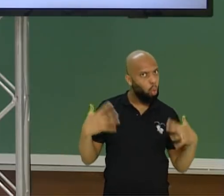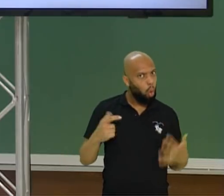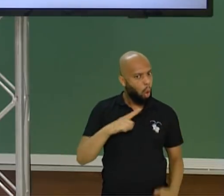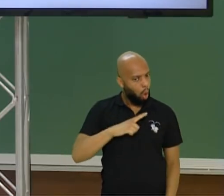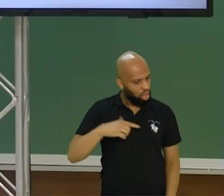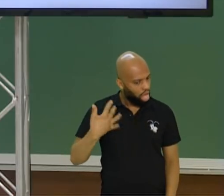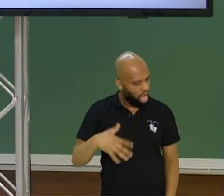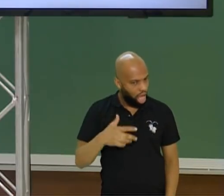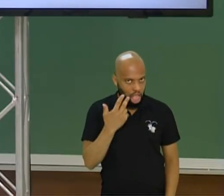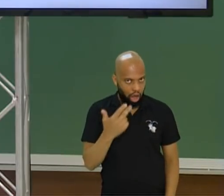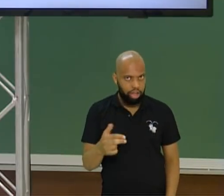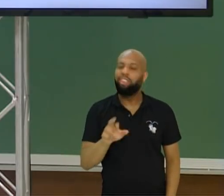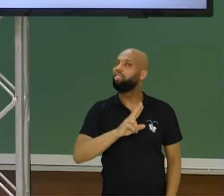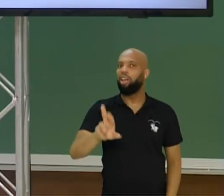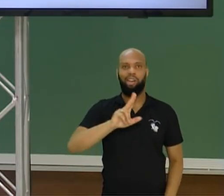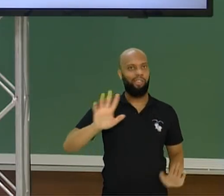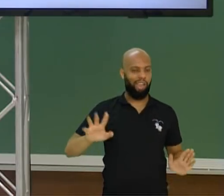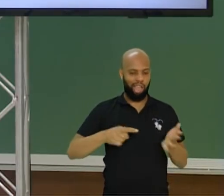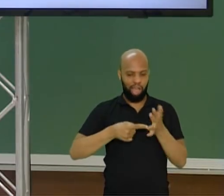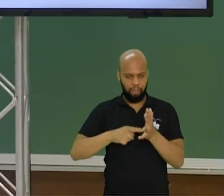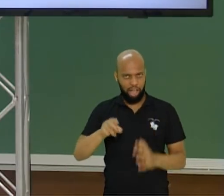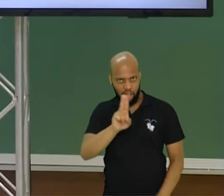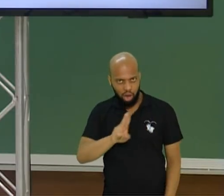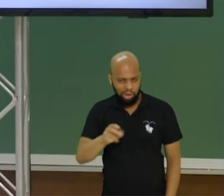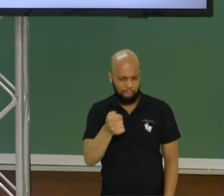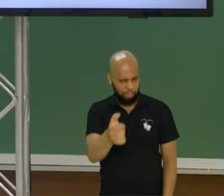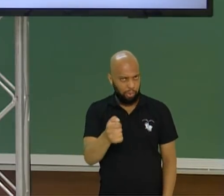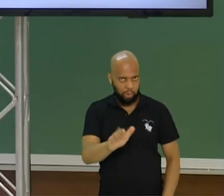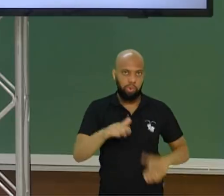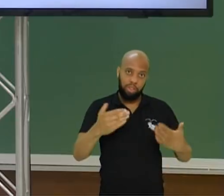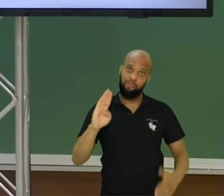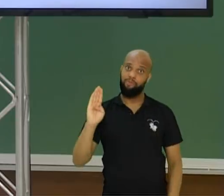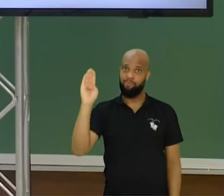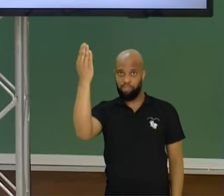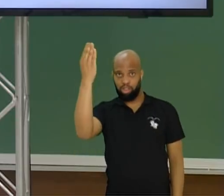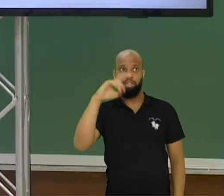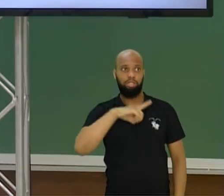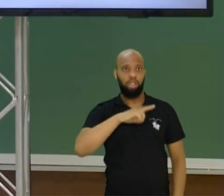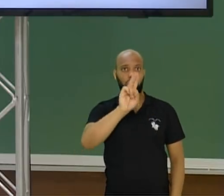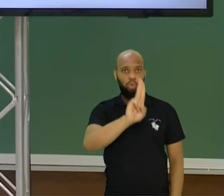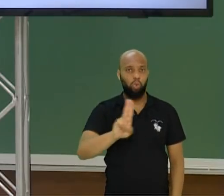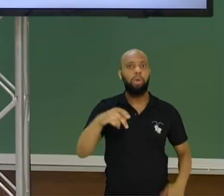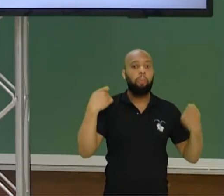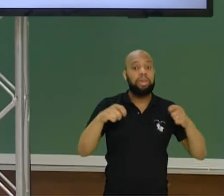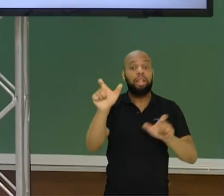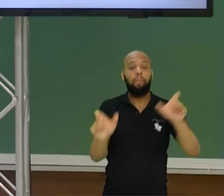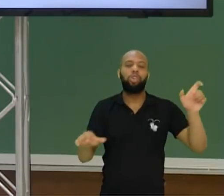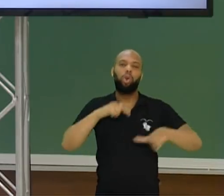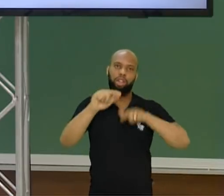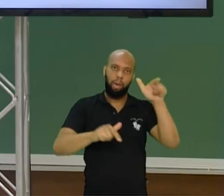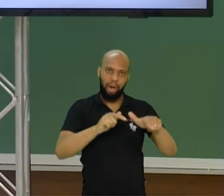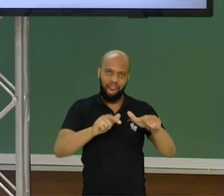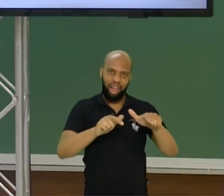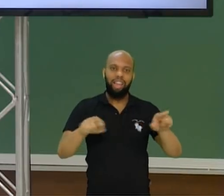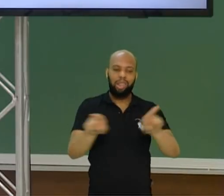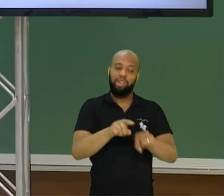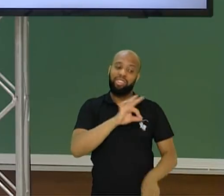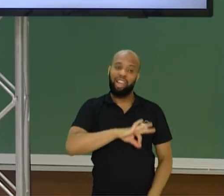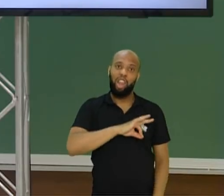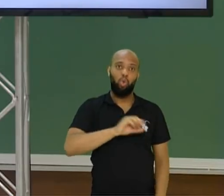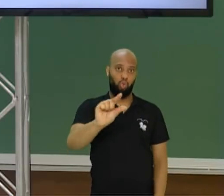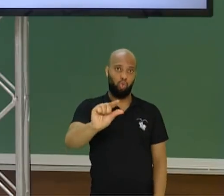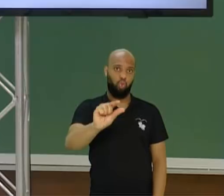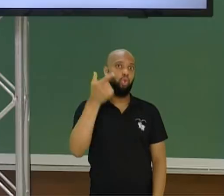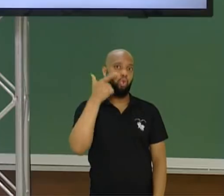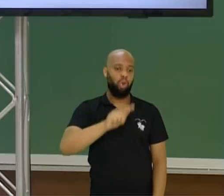emprego de máquinas? Não, né? Alternativa falsa. Tanto que ela emprega bastante mão de obra e mão de obra barata para dar conta